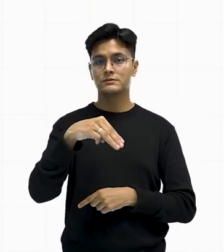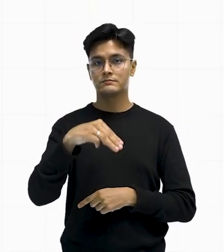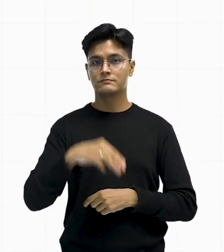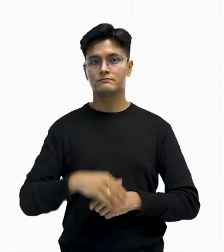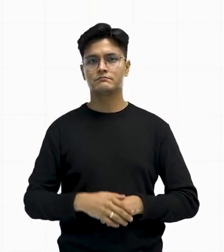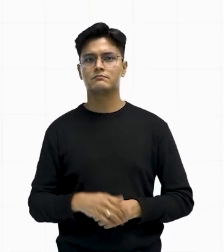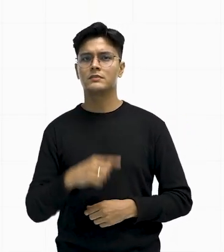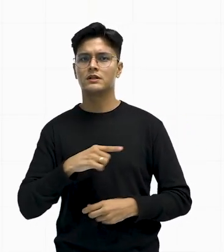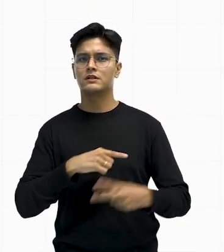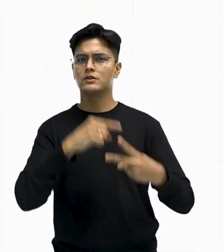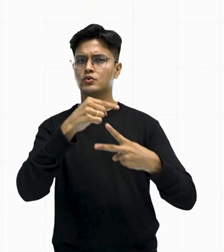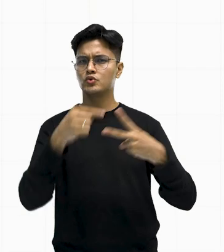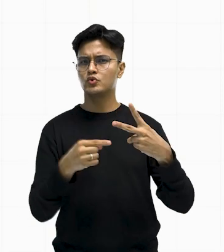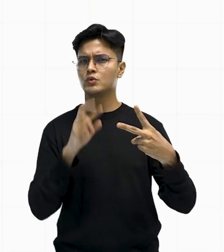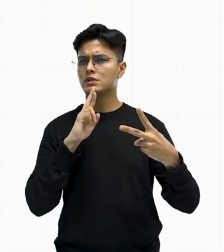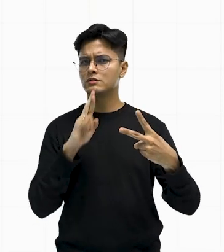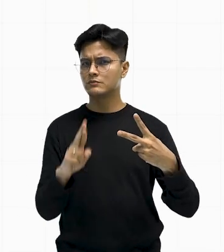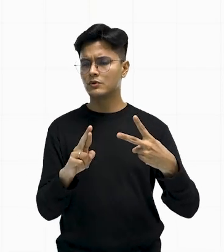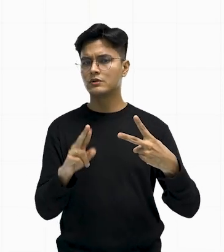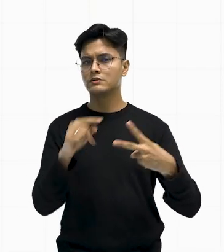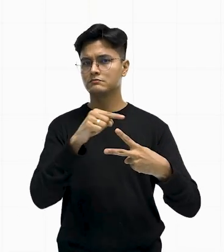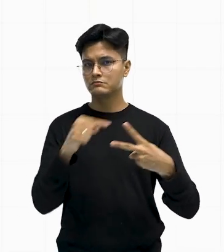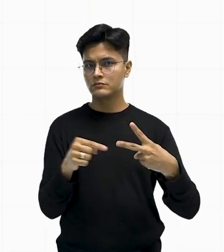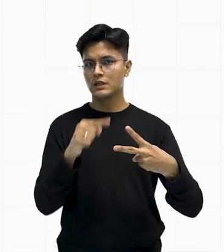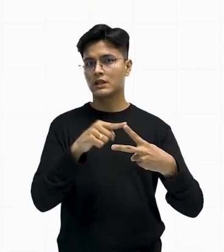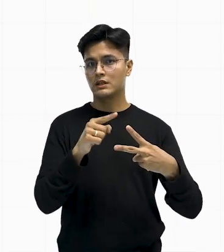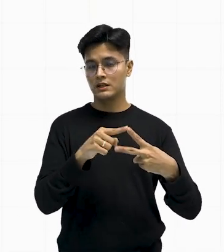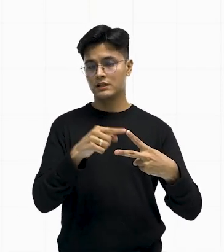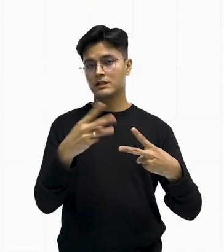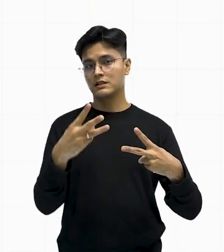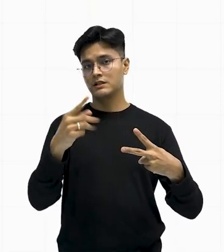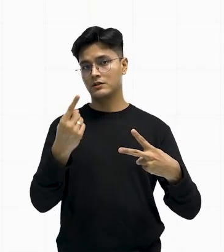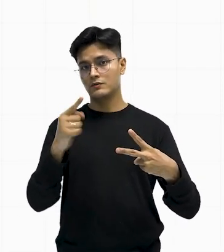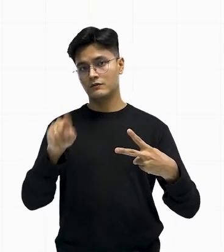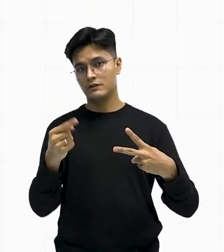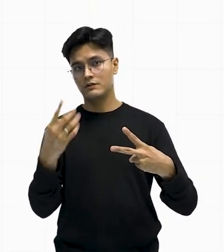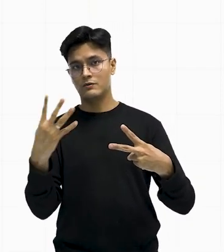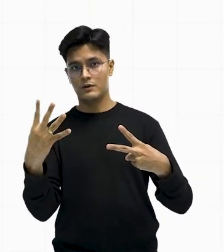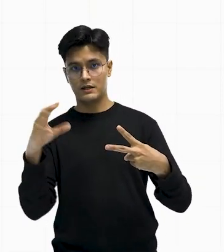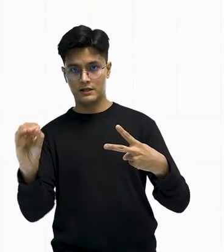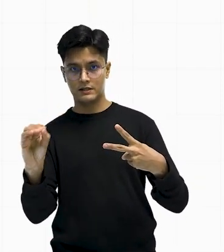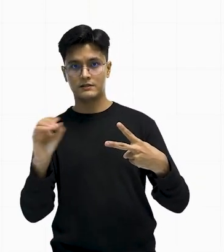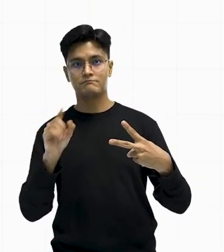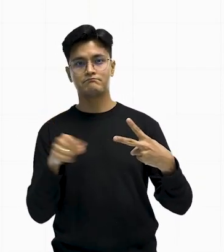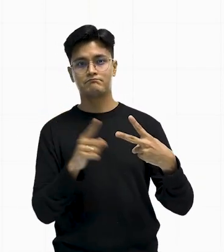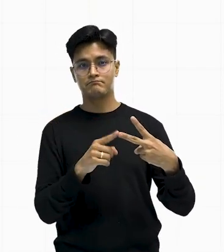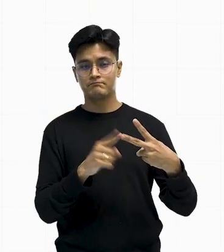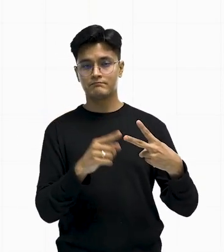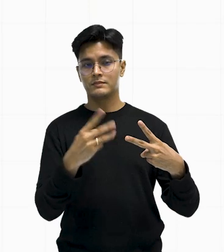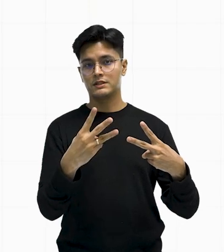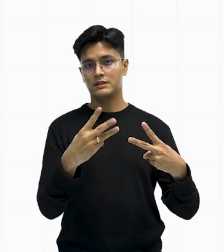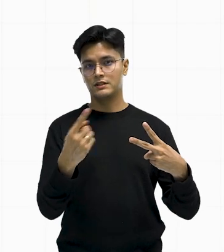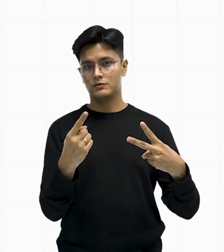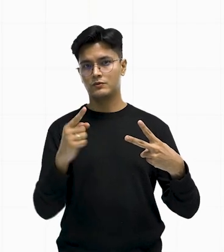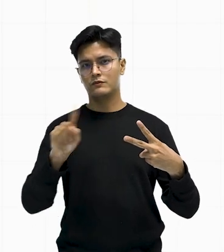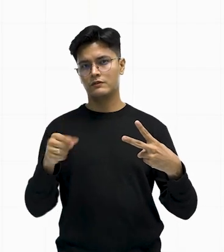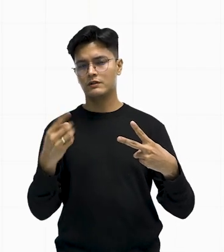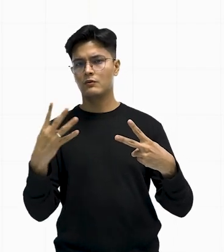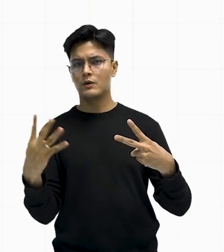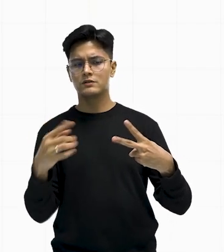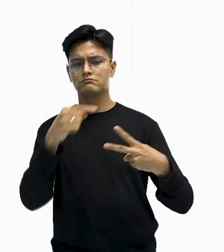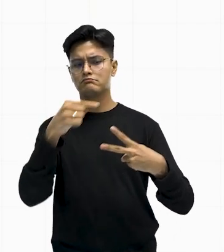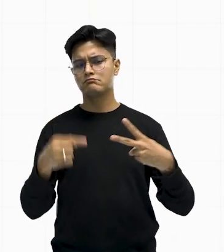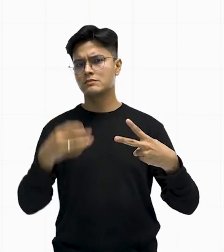aqui duas respostas. O senhor colocou 31,40 e o senhor colocou 31,4. Qual